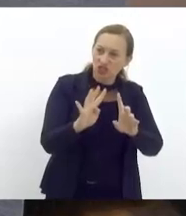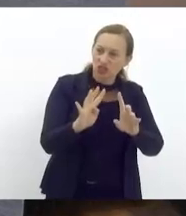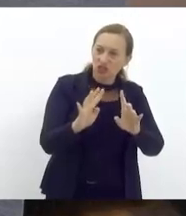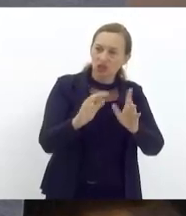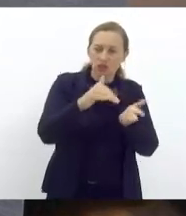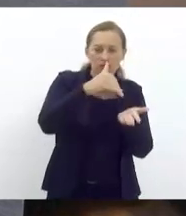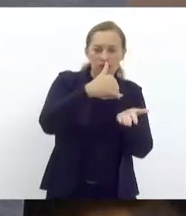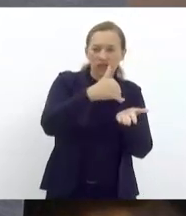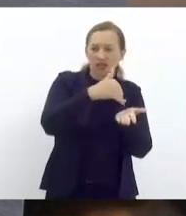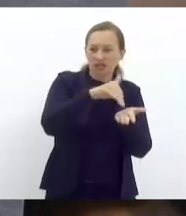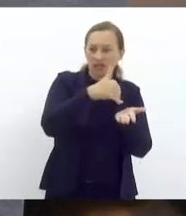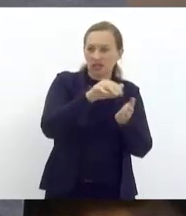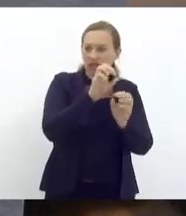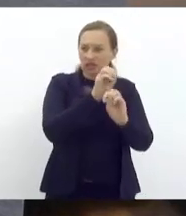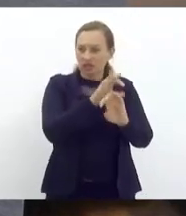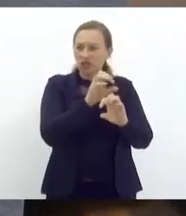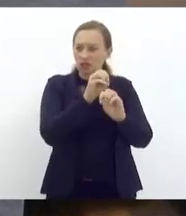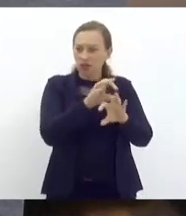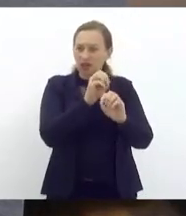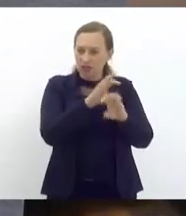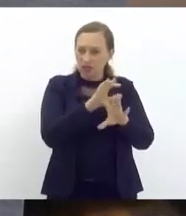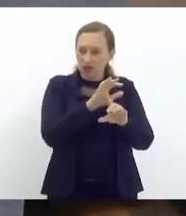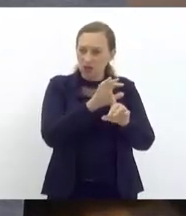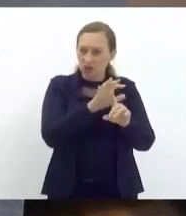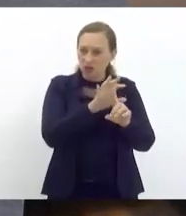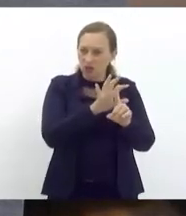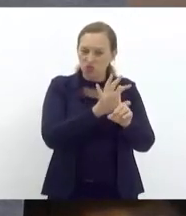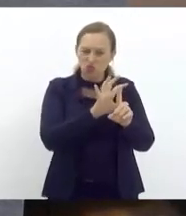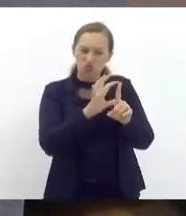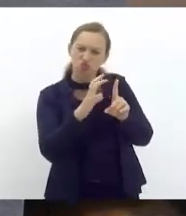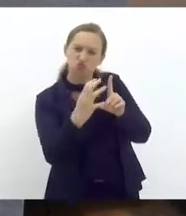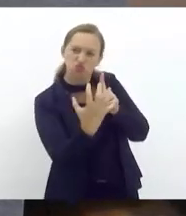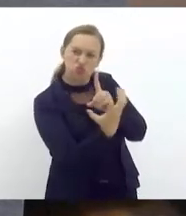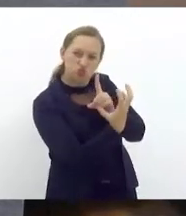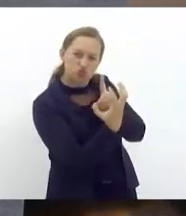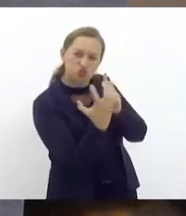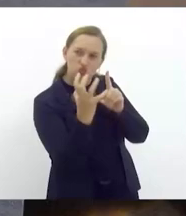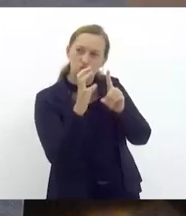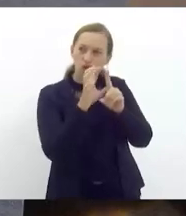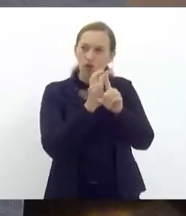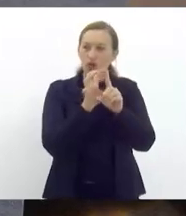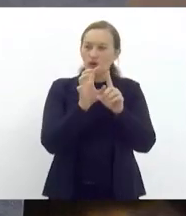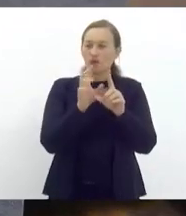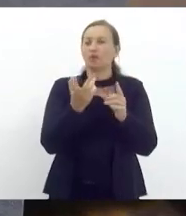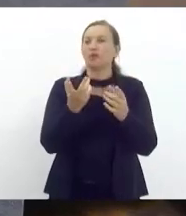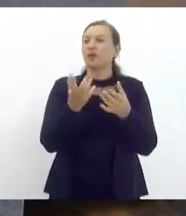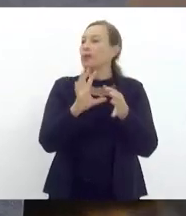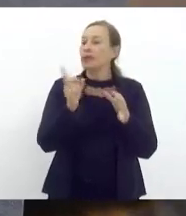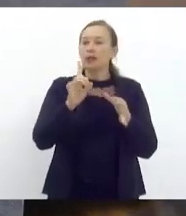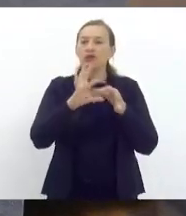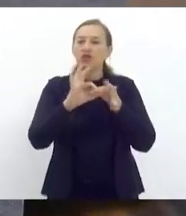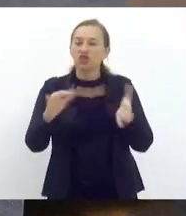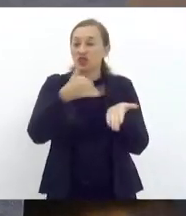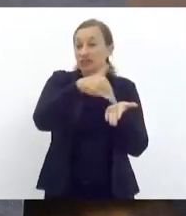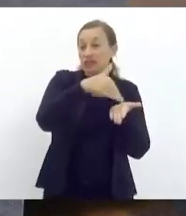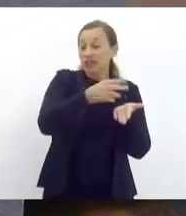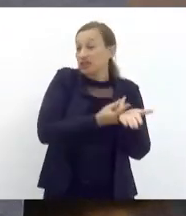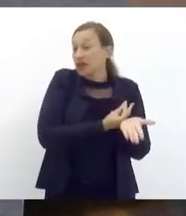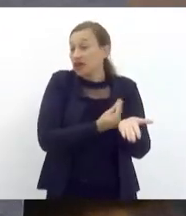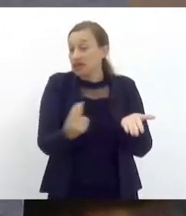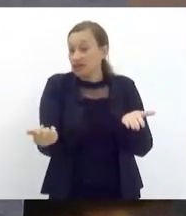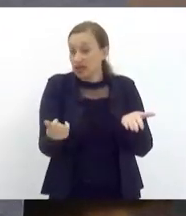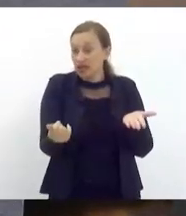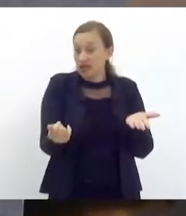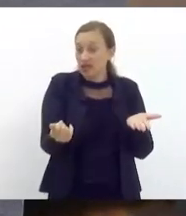temos diversas imagens rodando inclusive em todas as televisões se mostrou esses